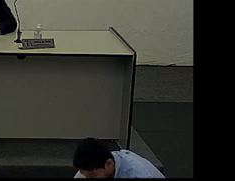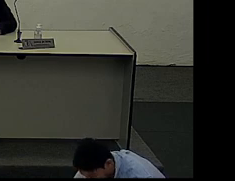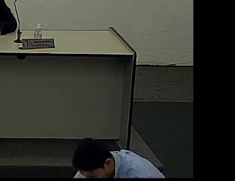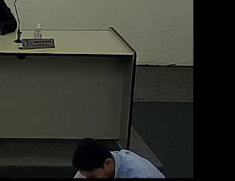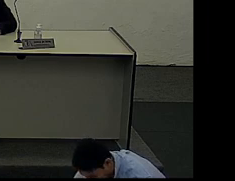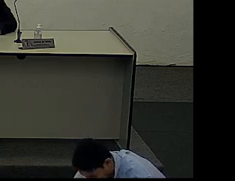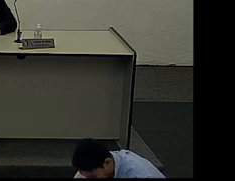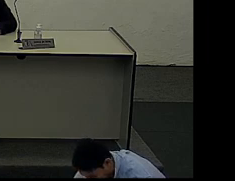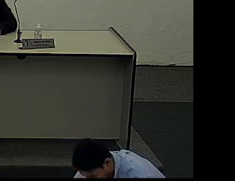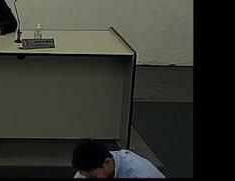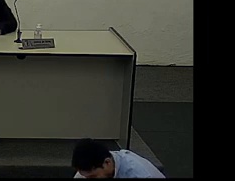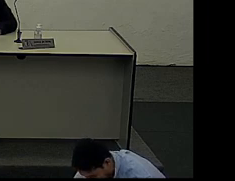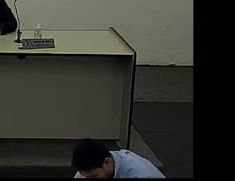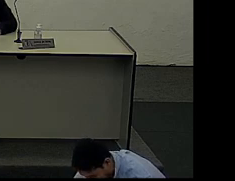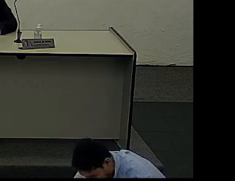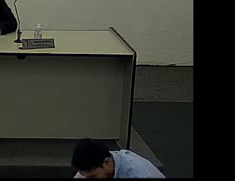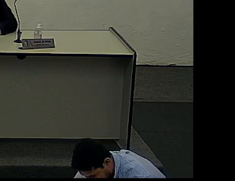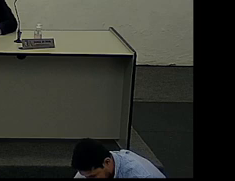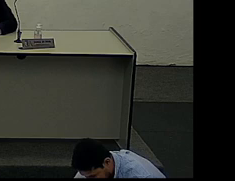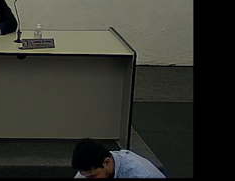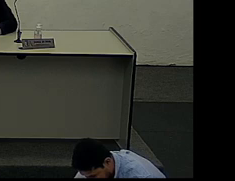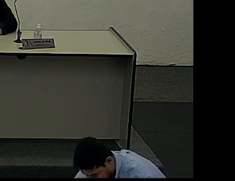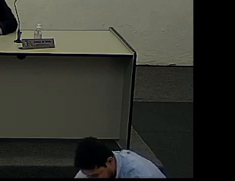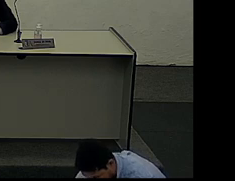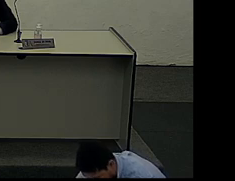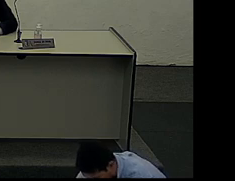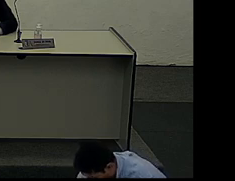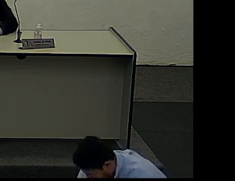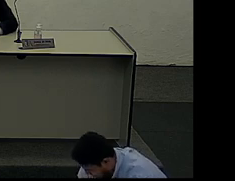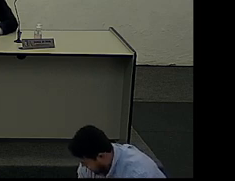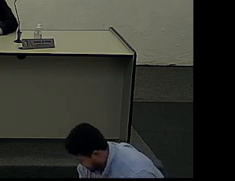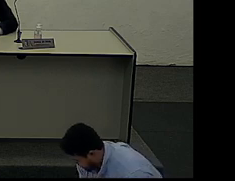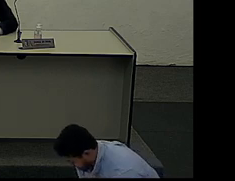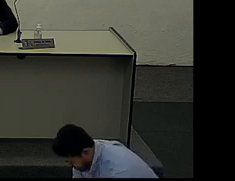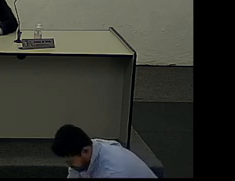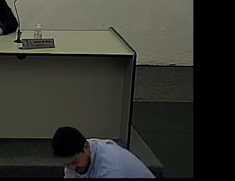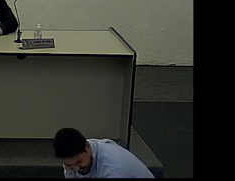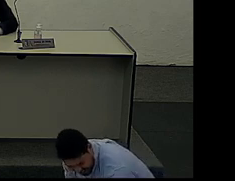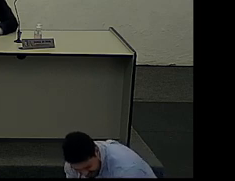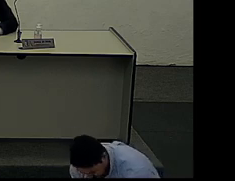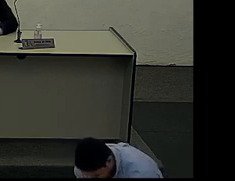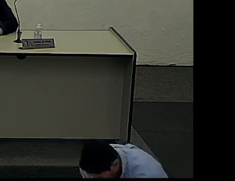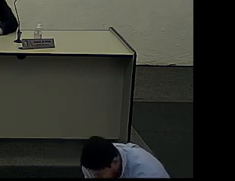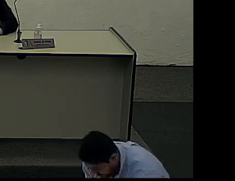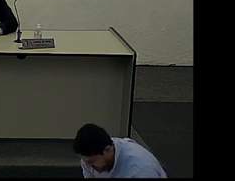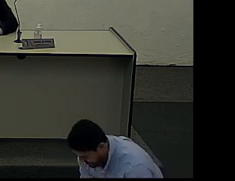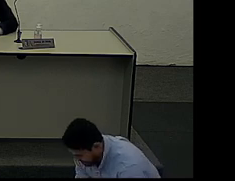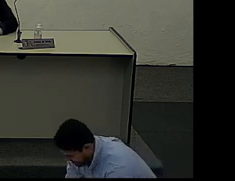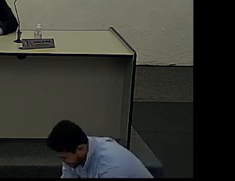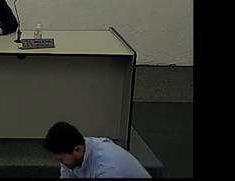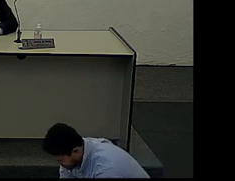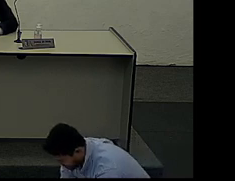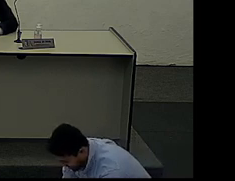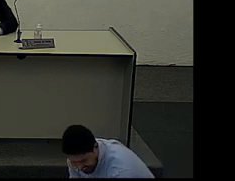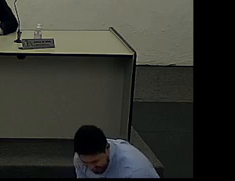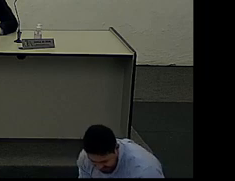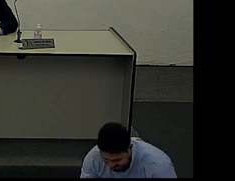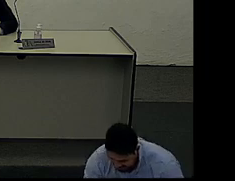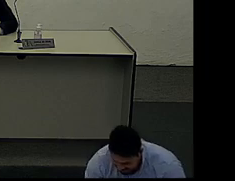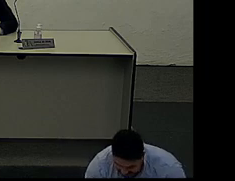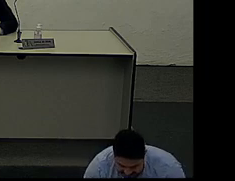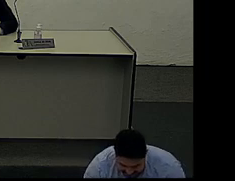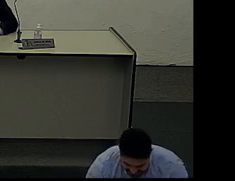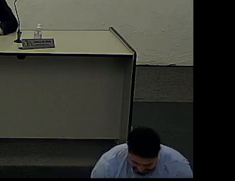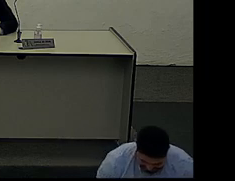Sétima sessão extraordinária do primeiro ano do segundo biênio da legislatura 2021